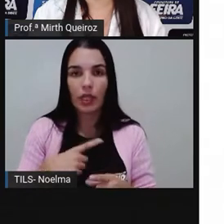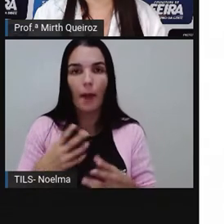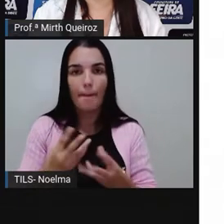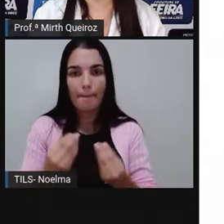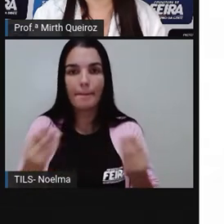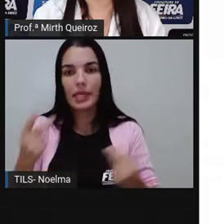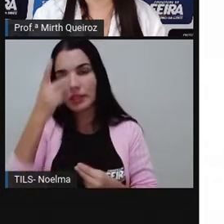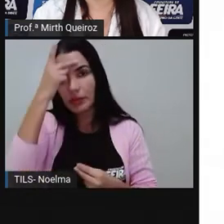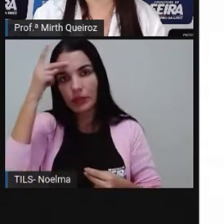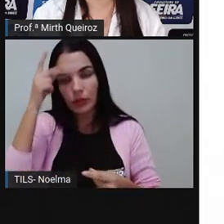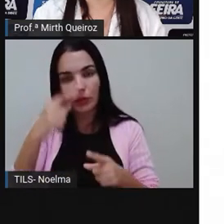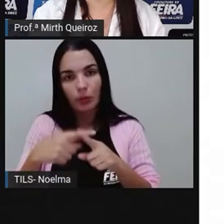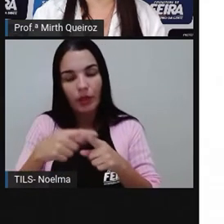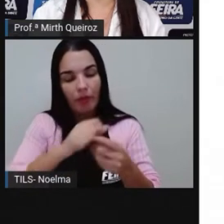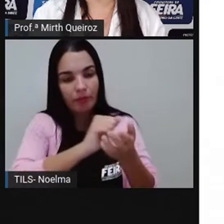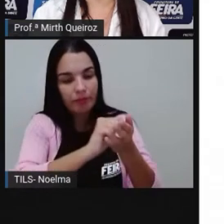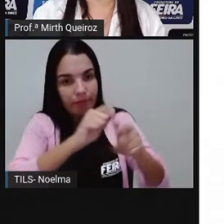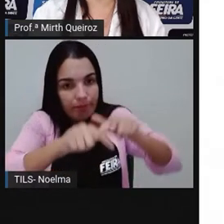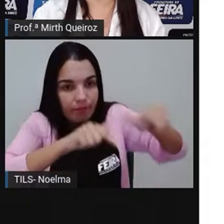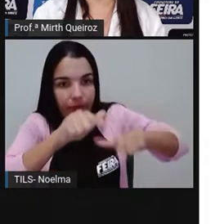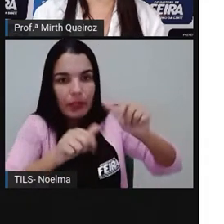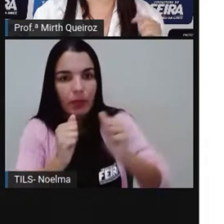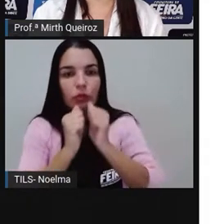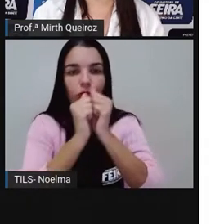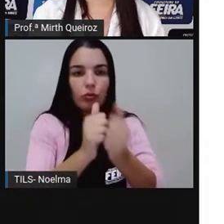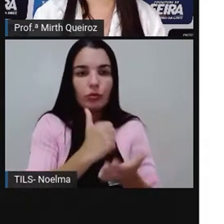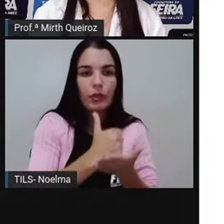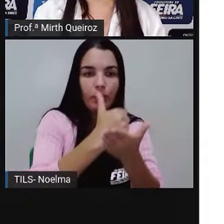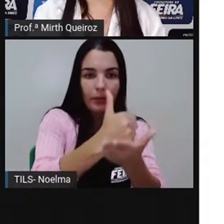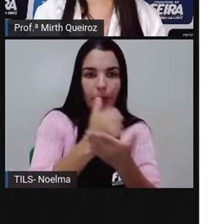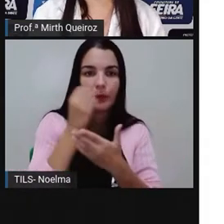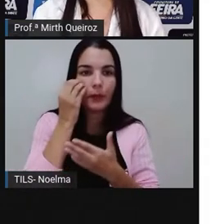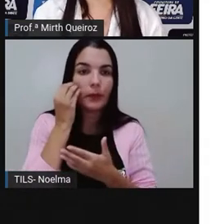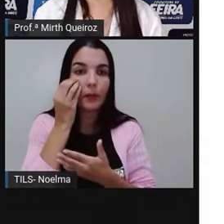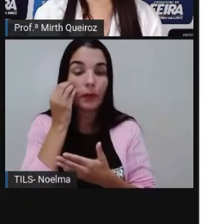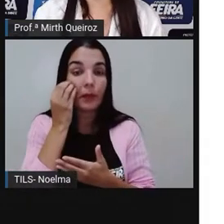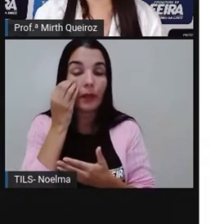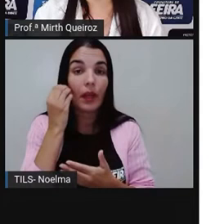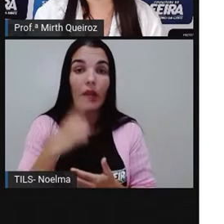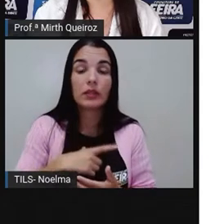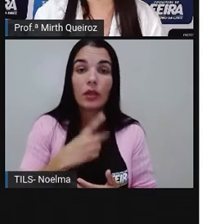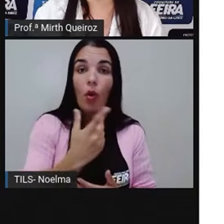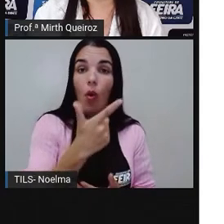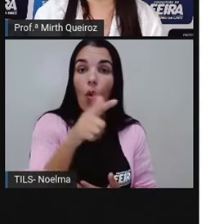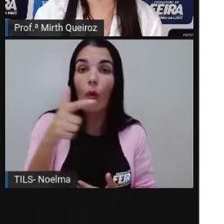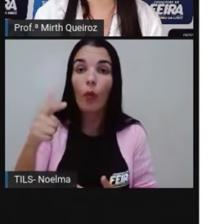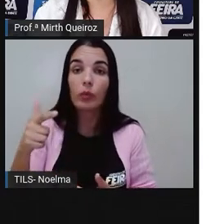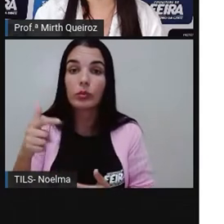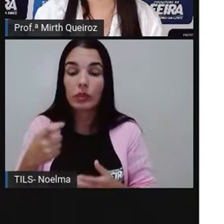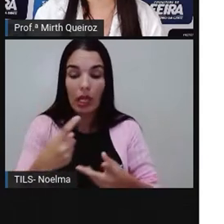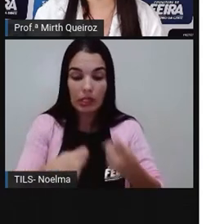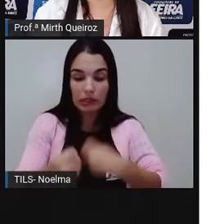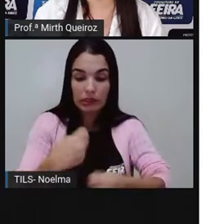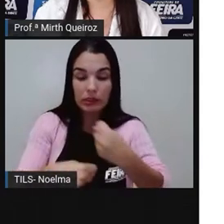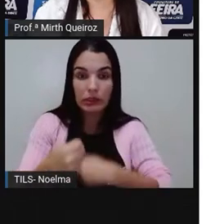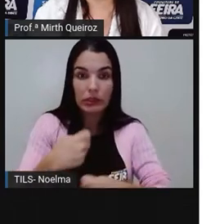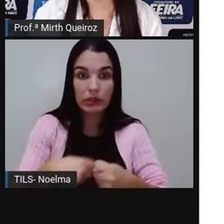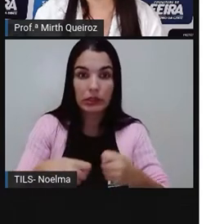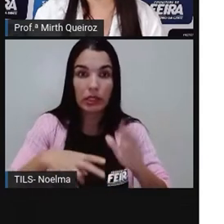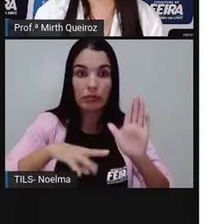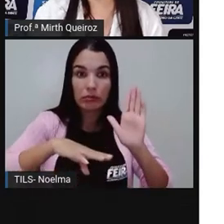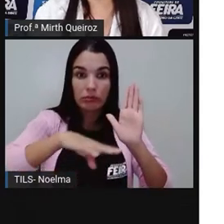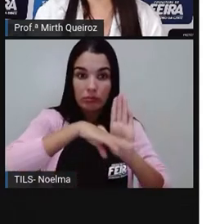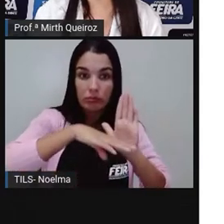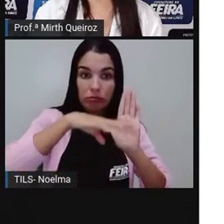a desenvolver algumas atividades aí por ele. Então, entre os outros cargos administrativos criados no governo